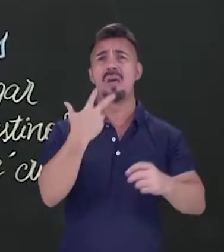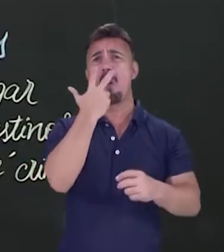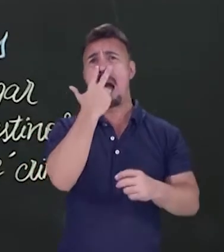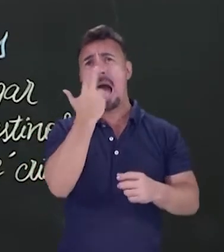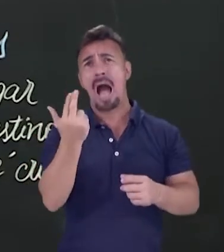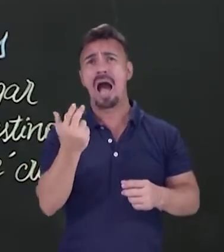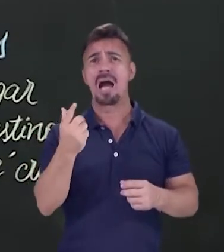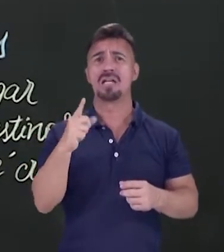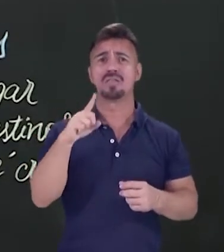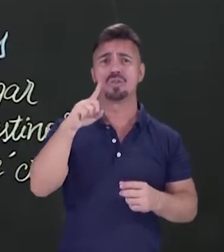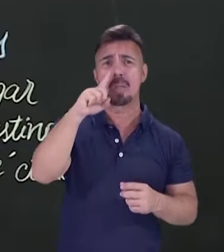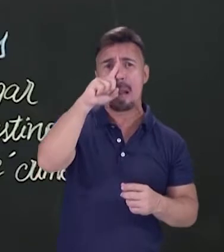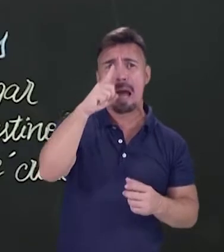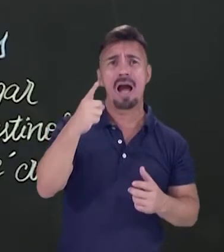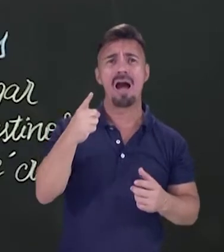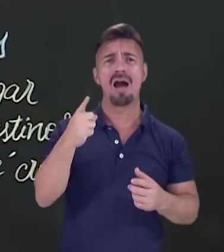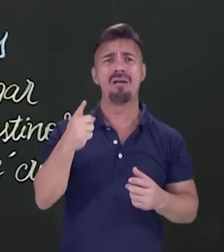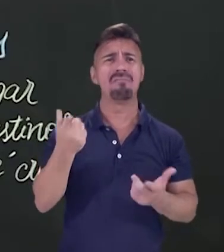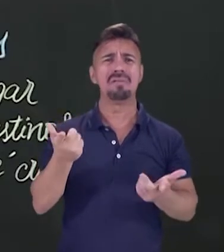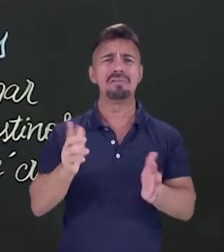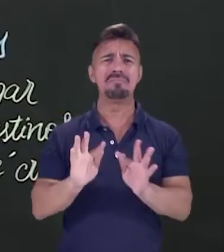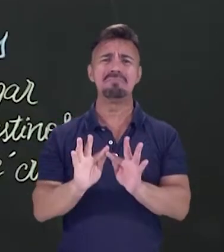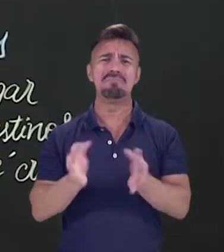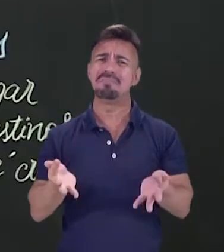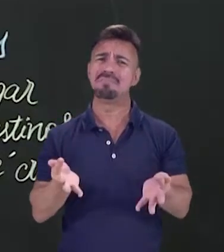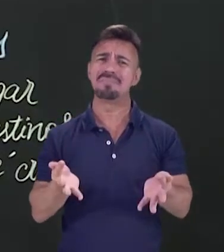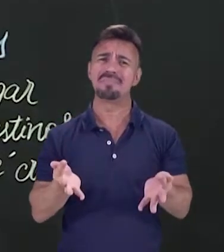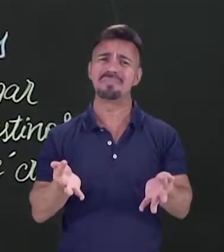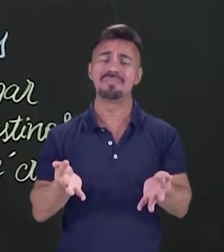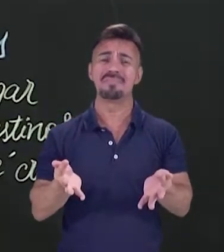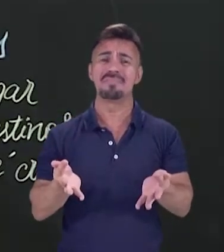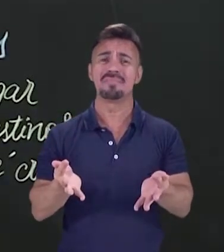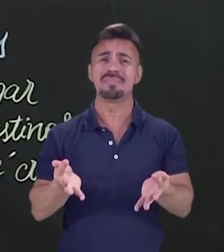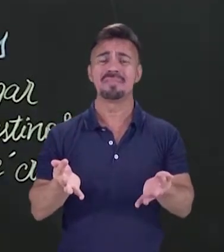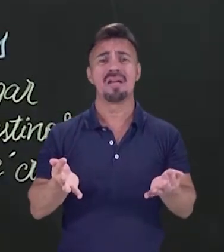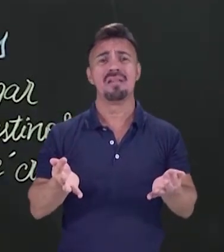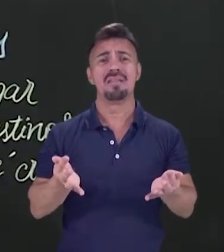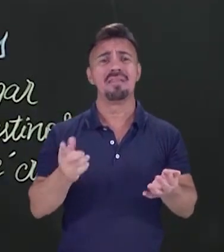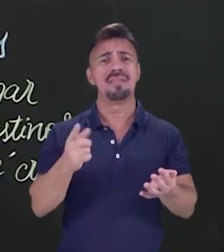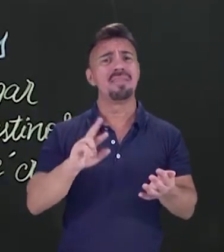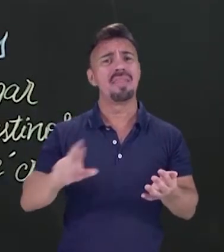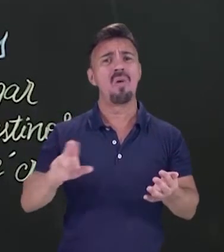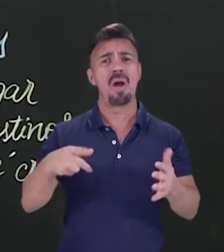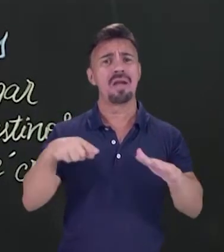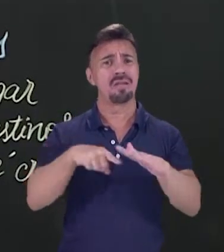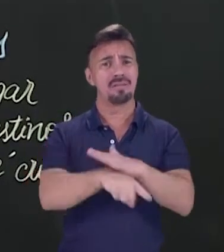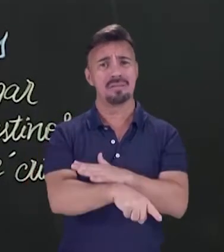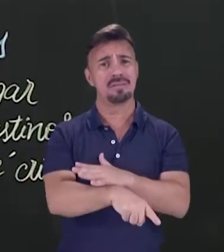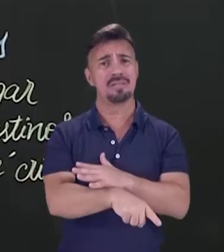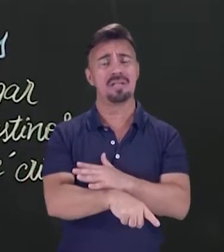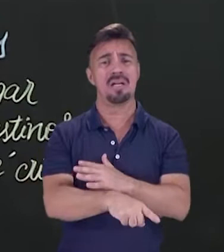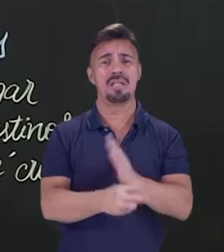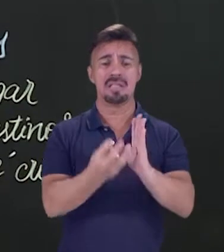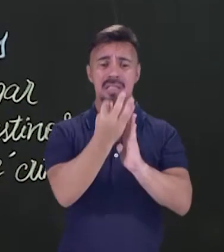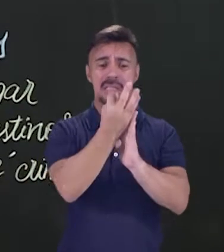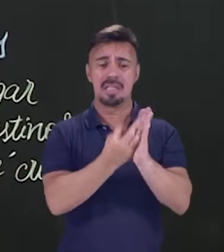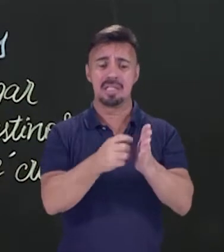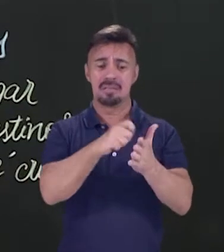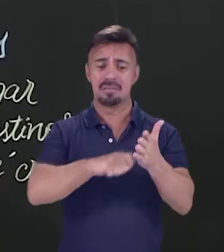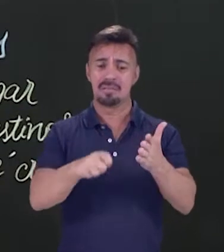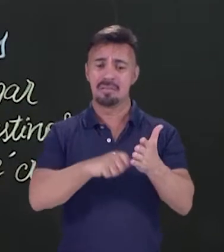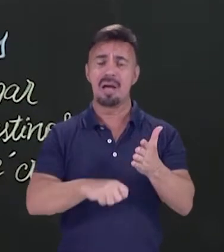tal problema grave. Isso é muito pouco, isso é muito mínimo, isso não é o suficiente para você escrever um texto de opinião. Dizer que